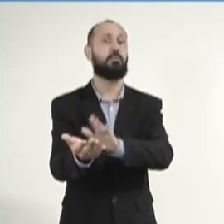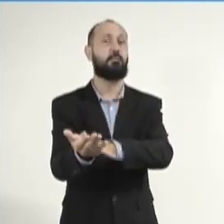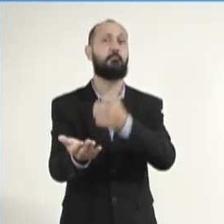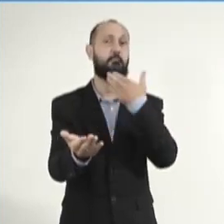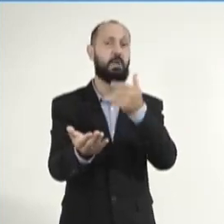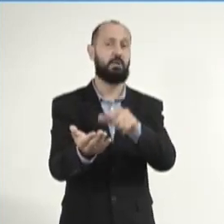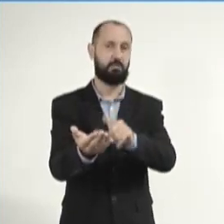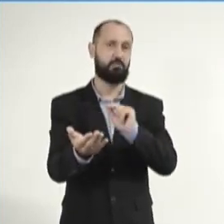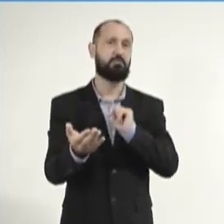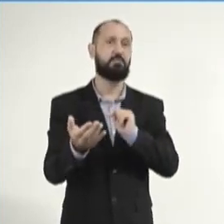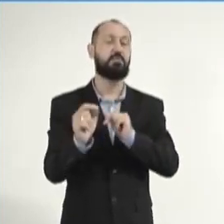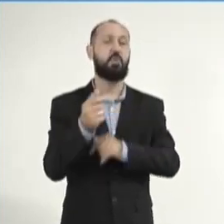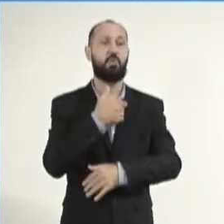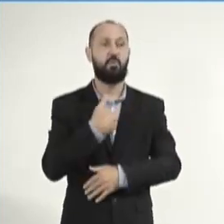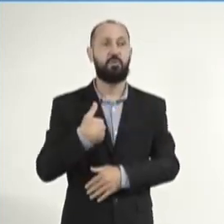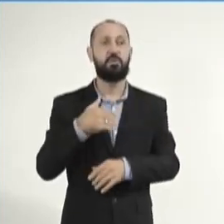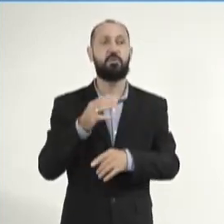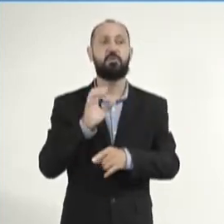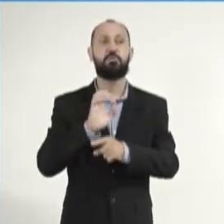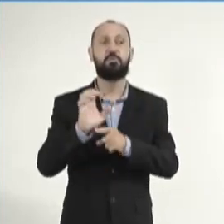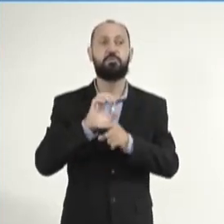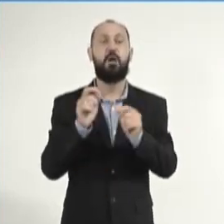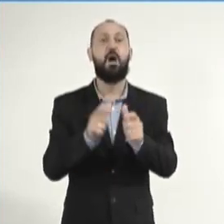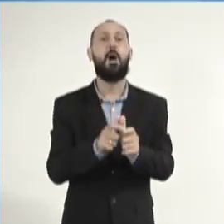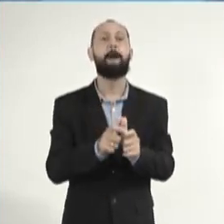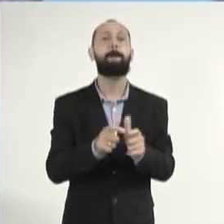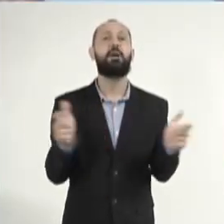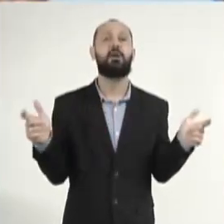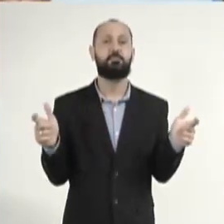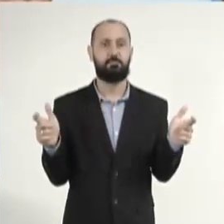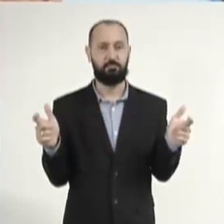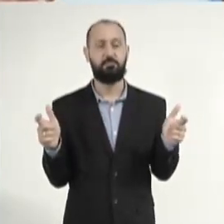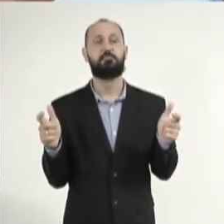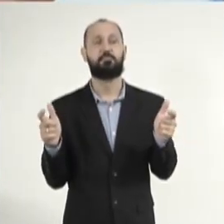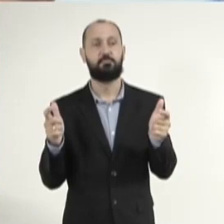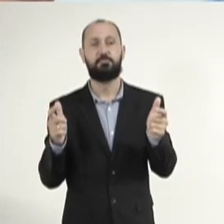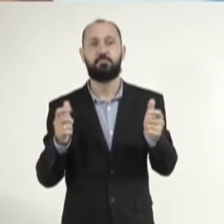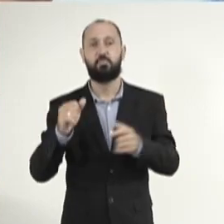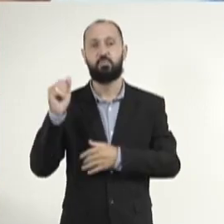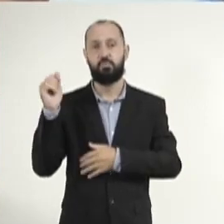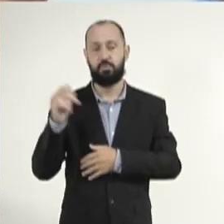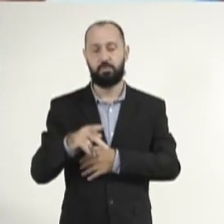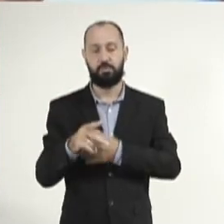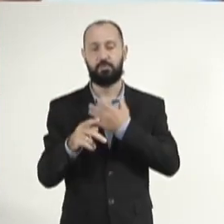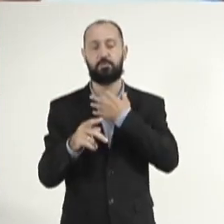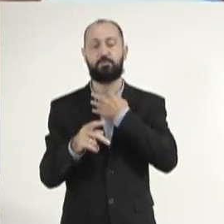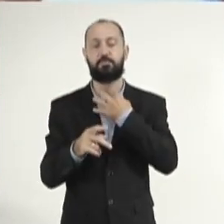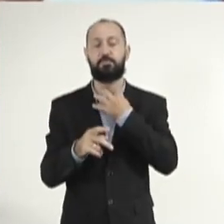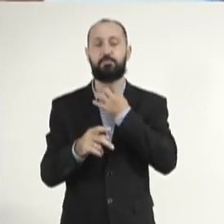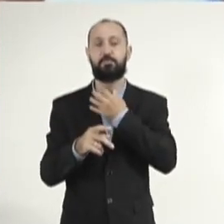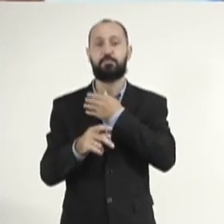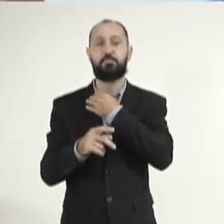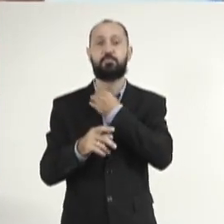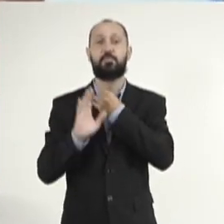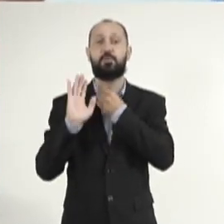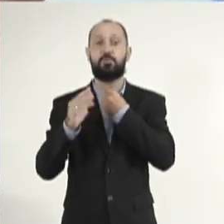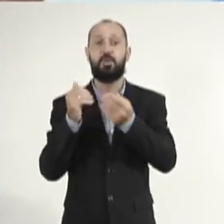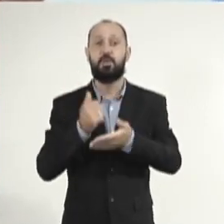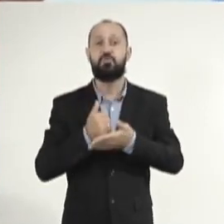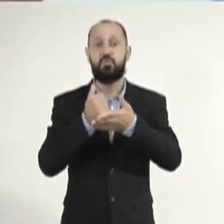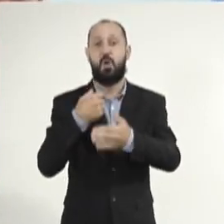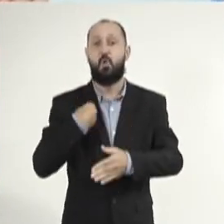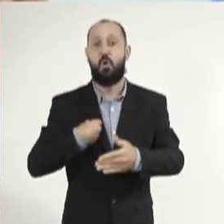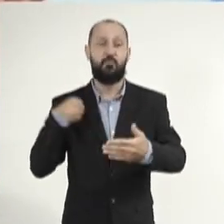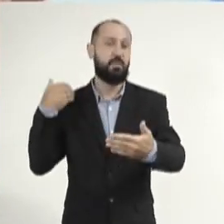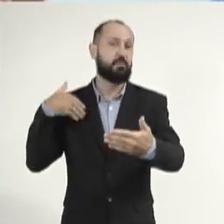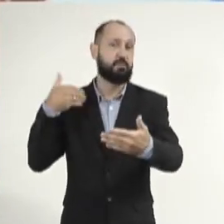que o governo do Estado beneficie o maior número possível de aposentados que já contribuíram a